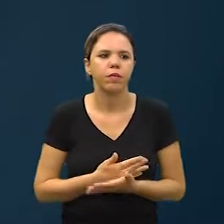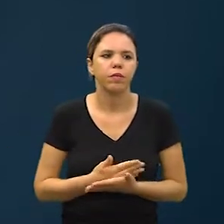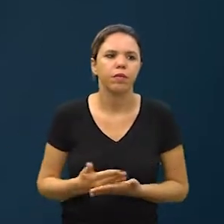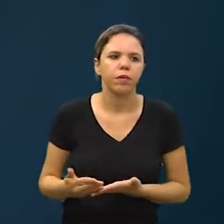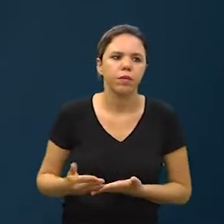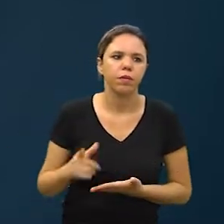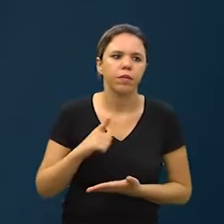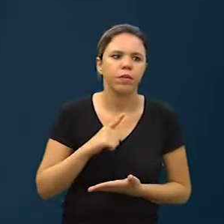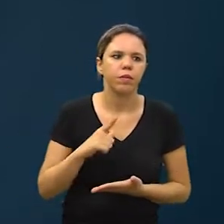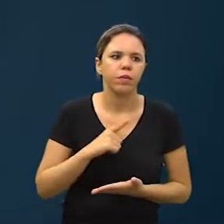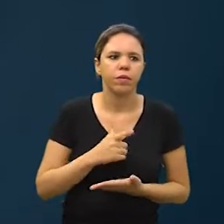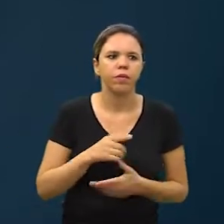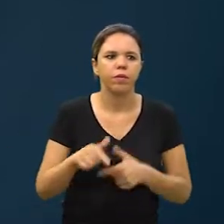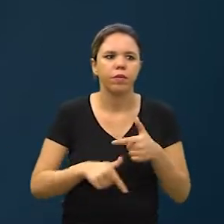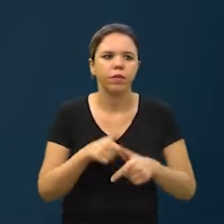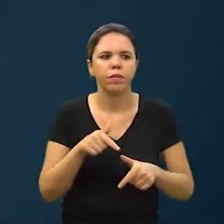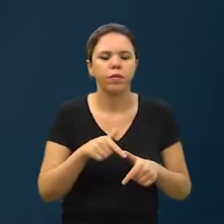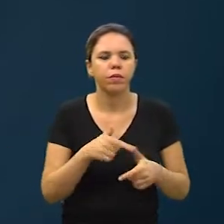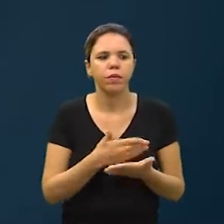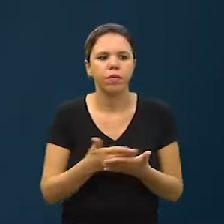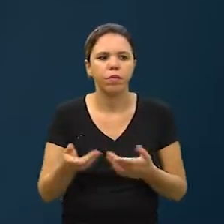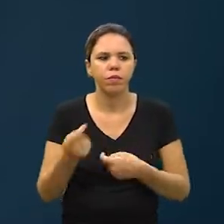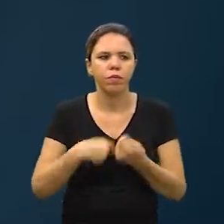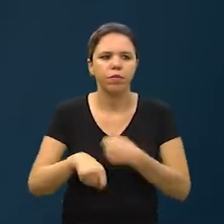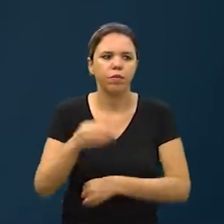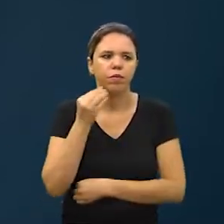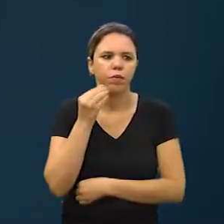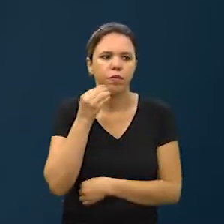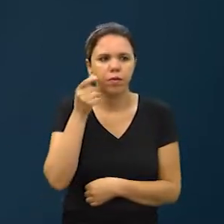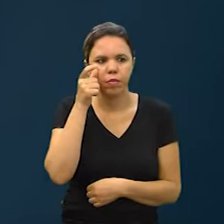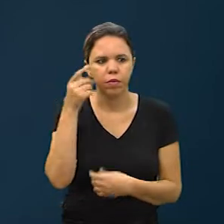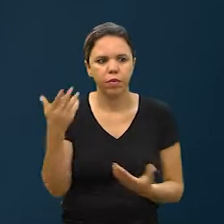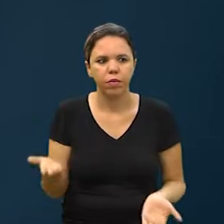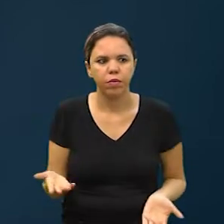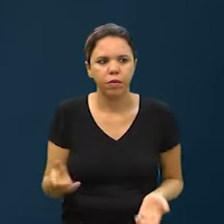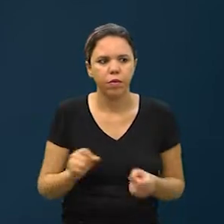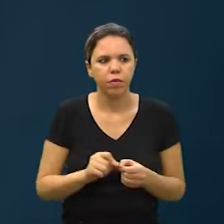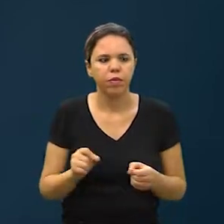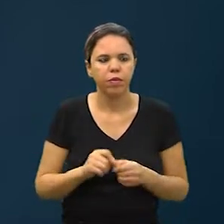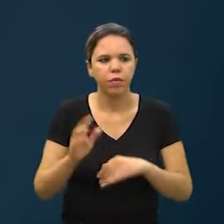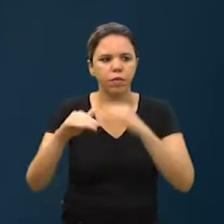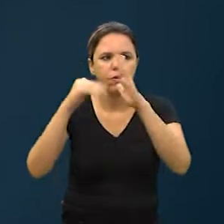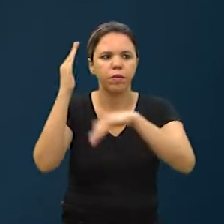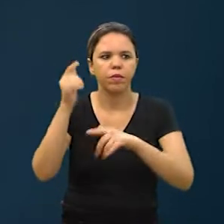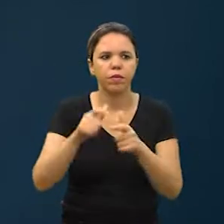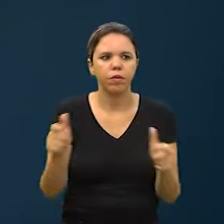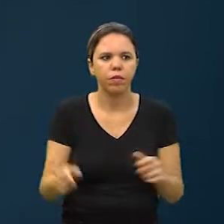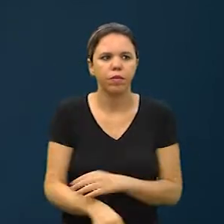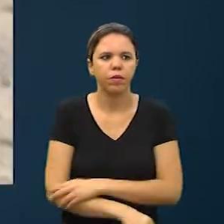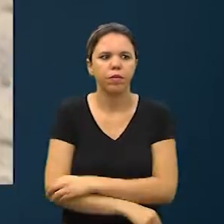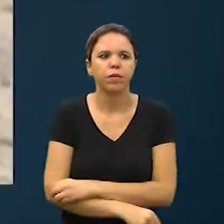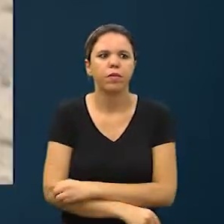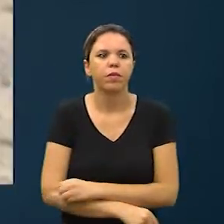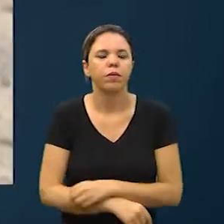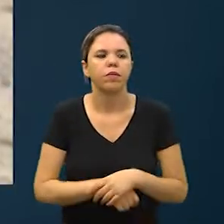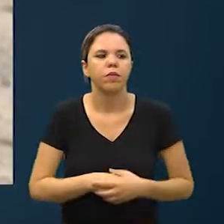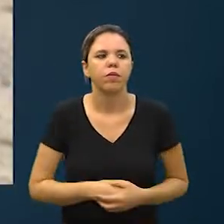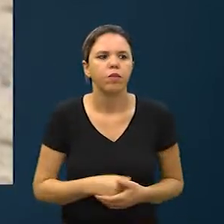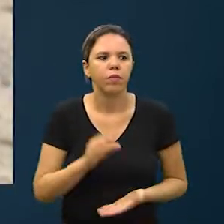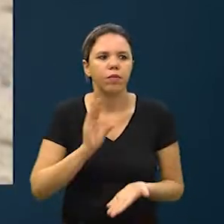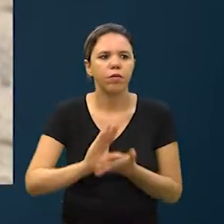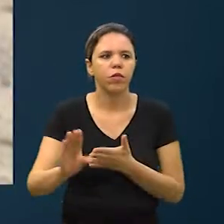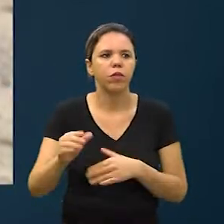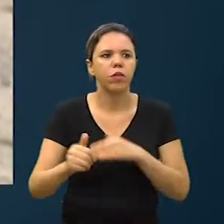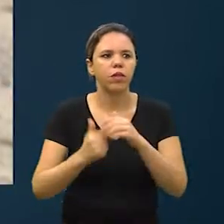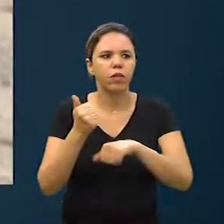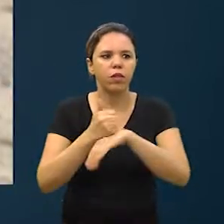eu comecei a ter uma imersão no mercado e aí eu vi a oportunidade de fazer um desenvolvimento maior, né? Em